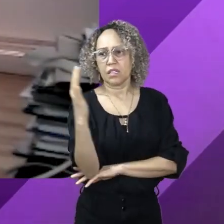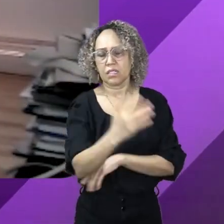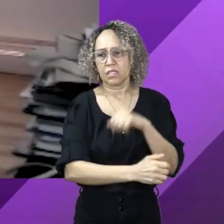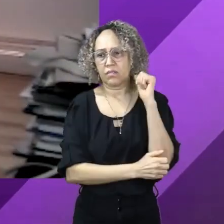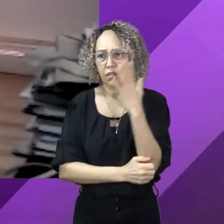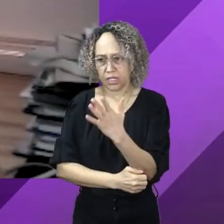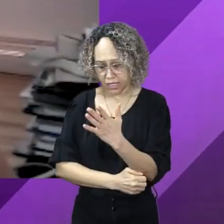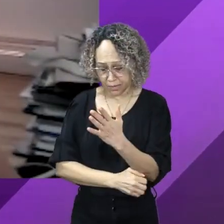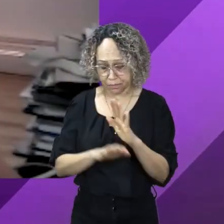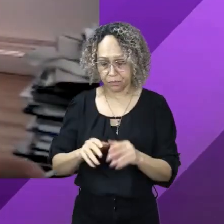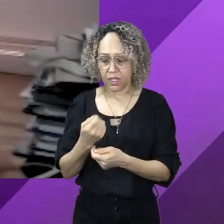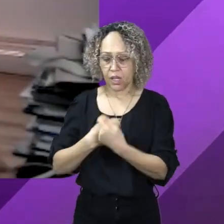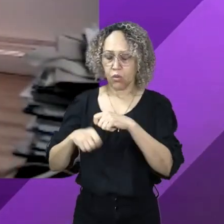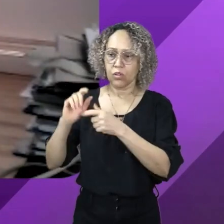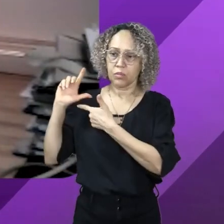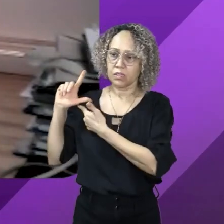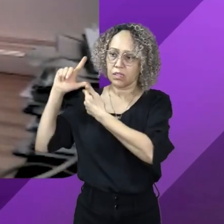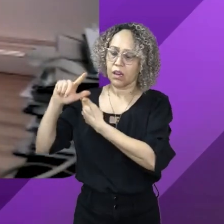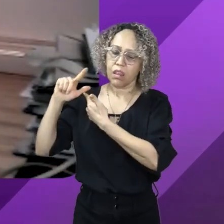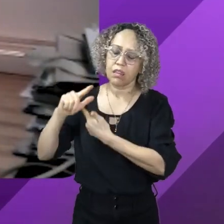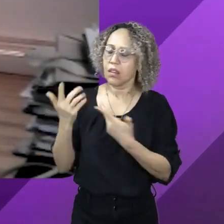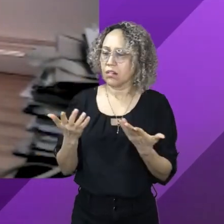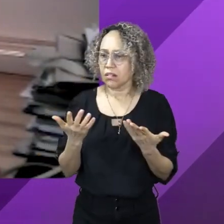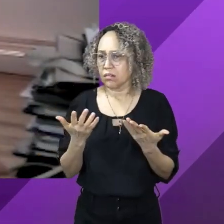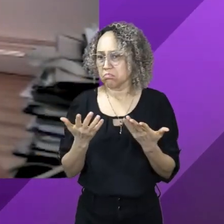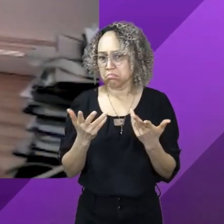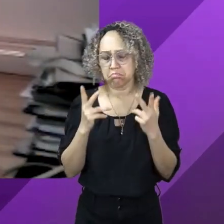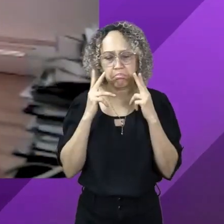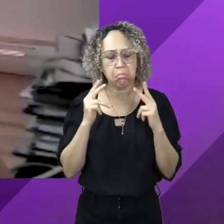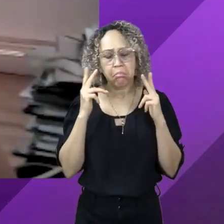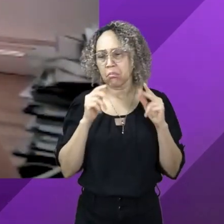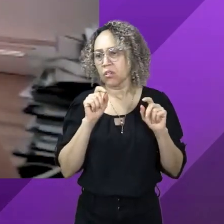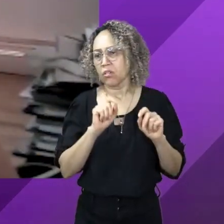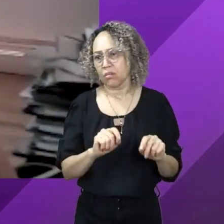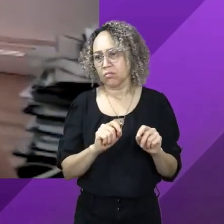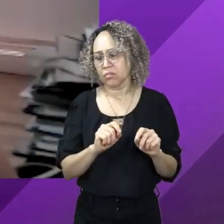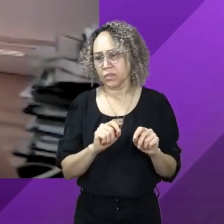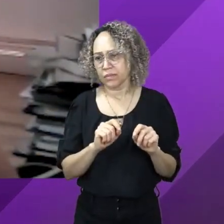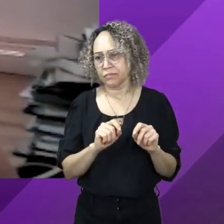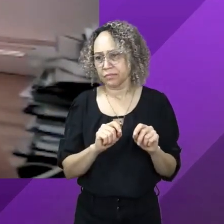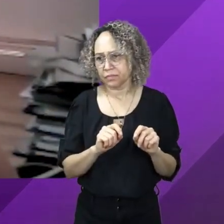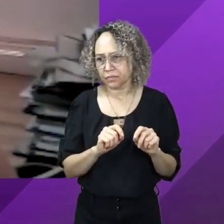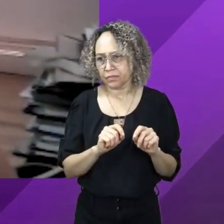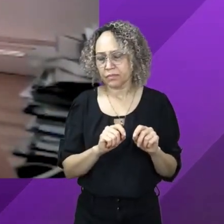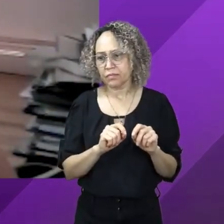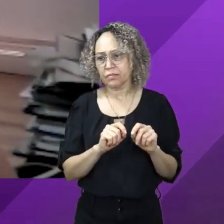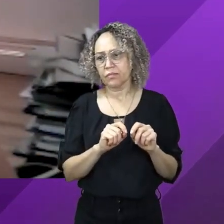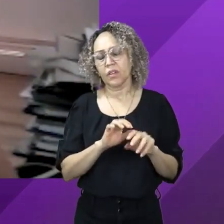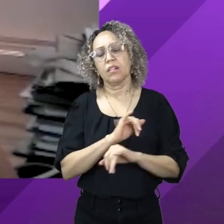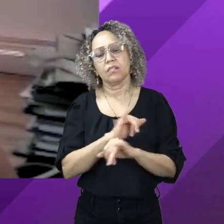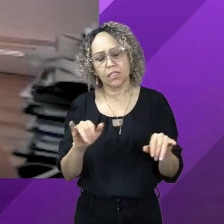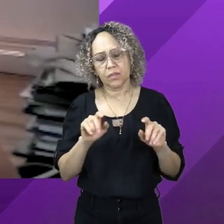ela naturaliza a divisão sexual do trabalho como sendo, né, como eu já disse aqui para